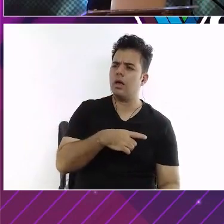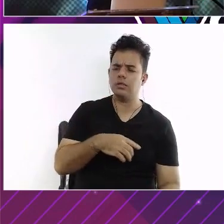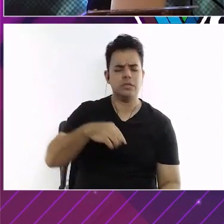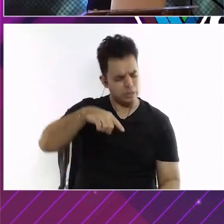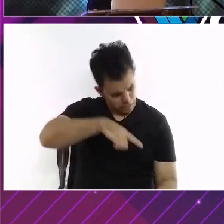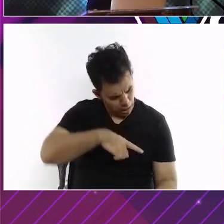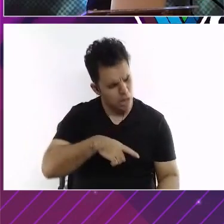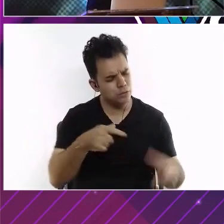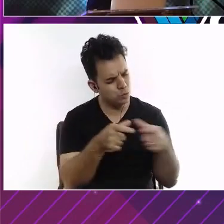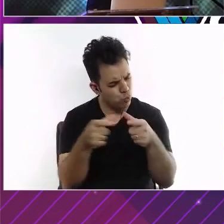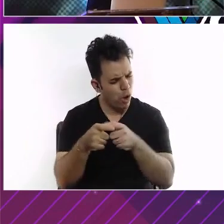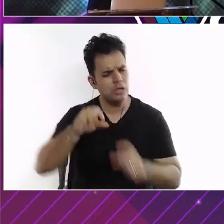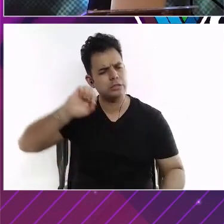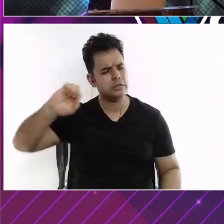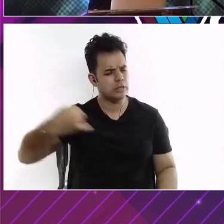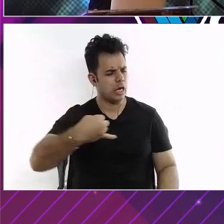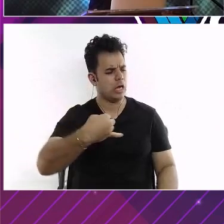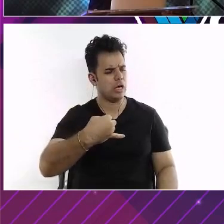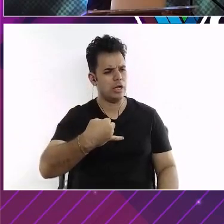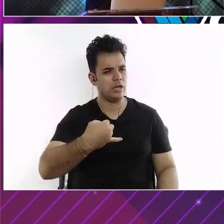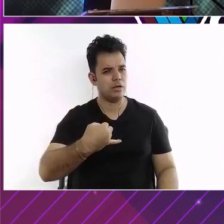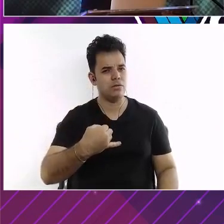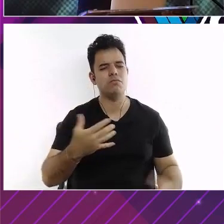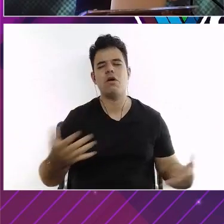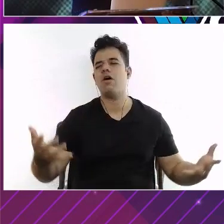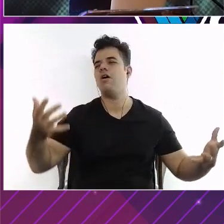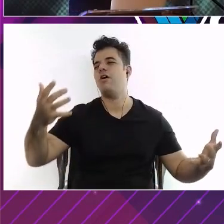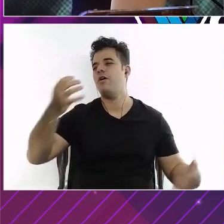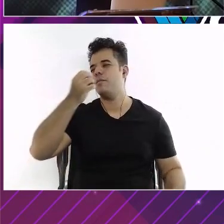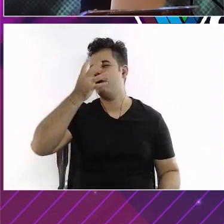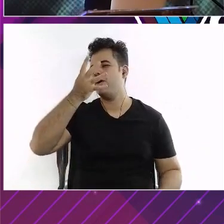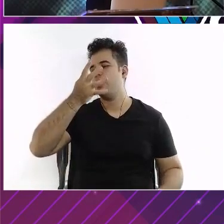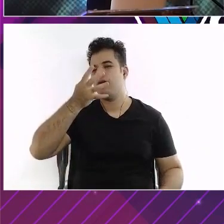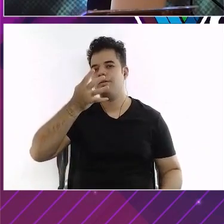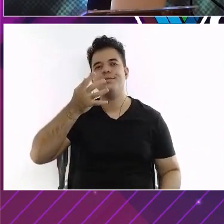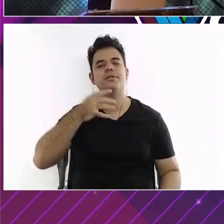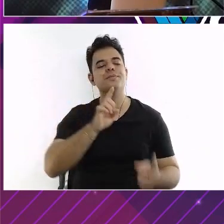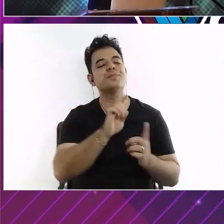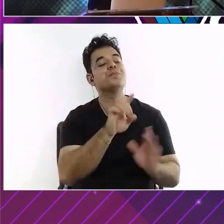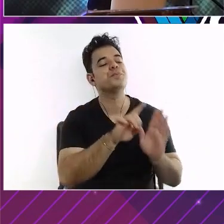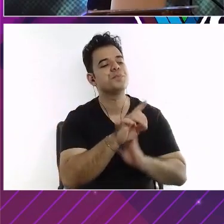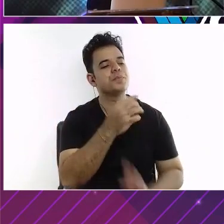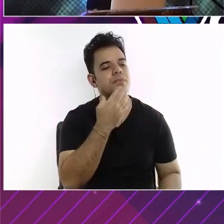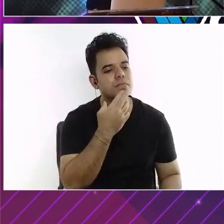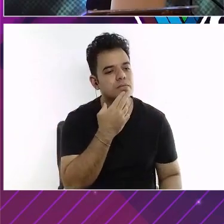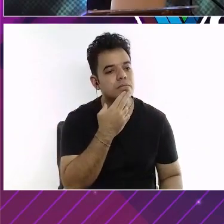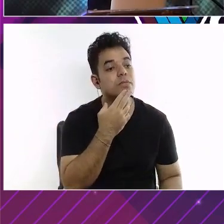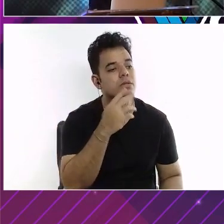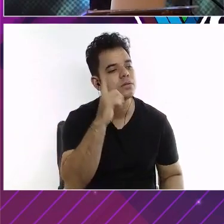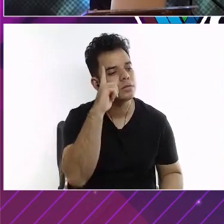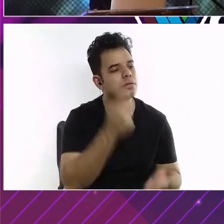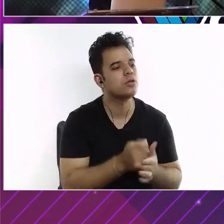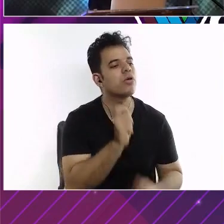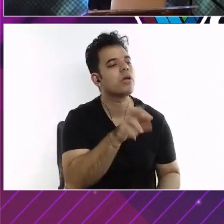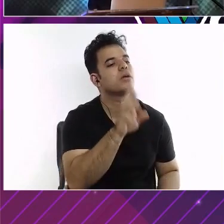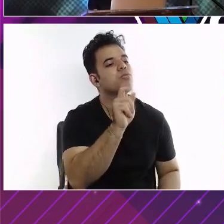squads. Yes. Well. Aí eu normalmente pergunto, e as decisões são tomadas